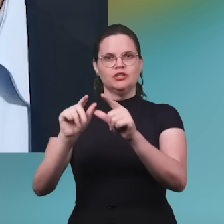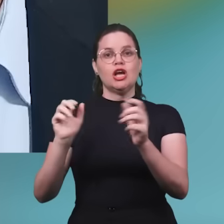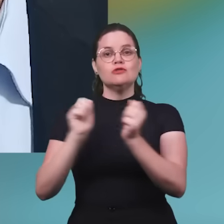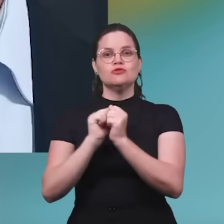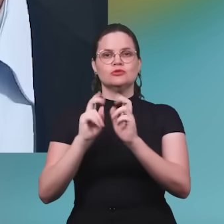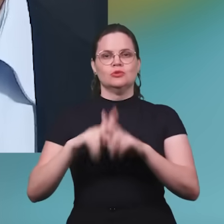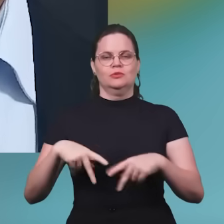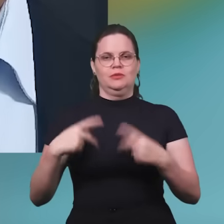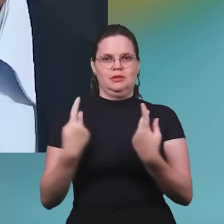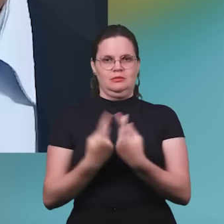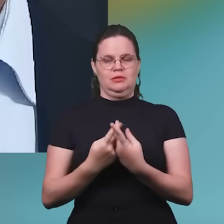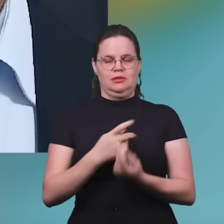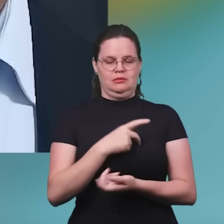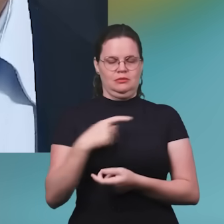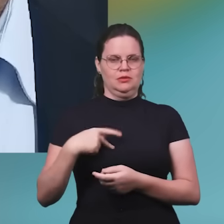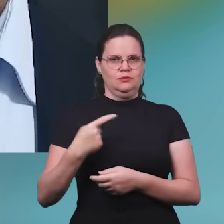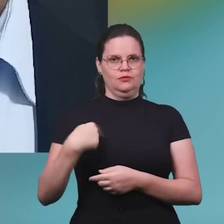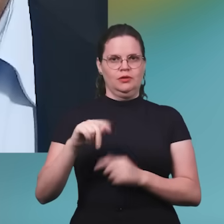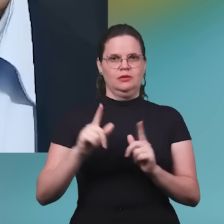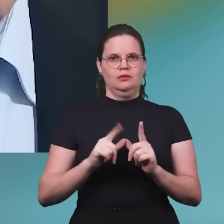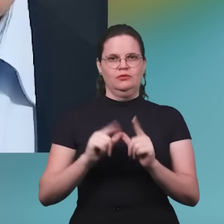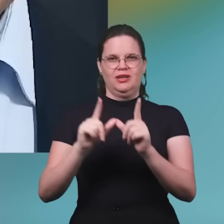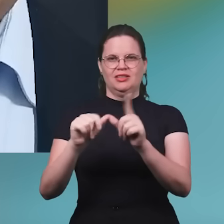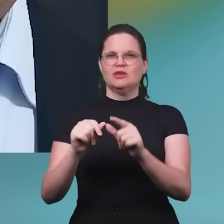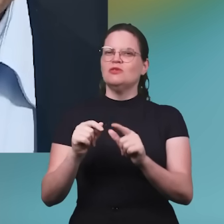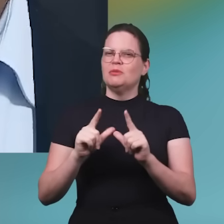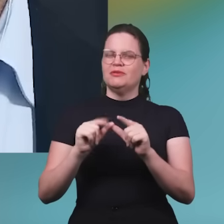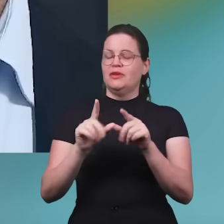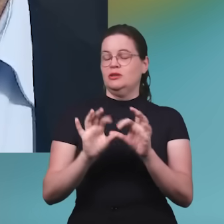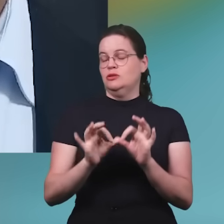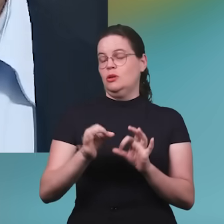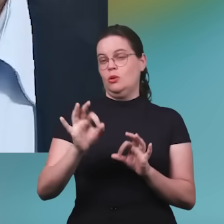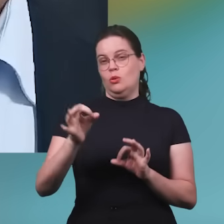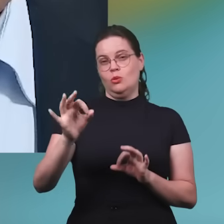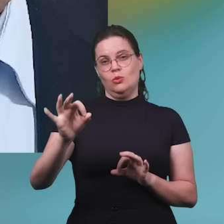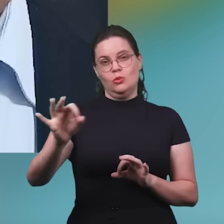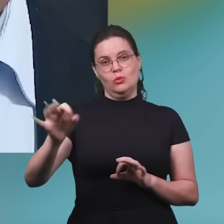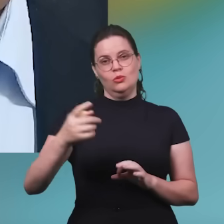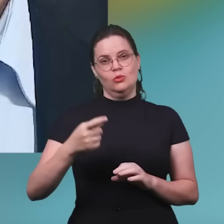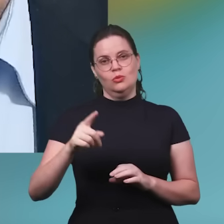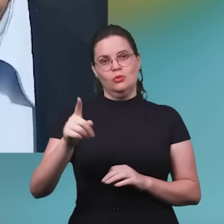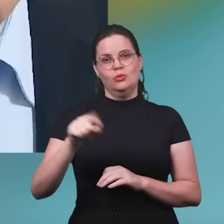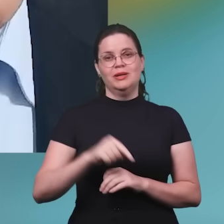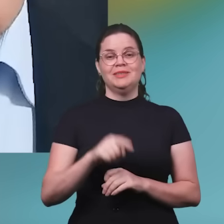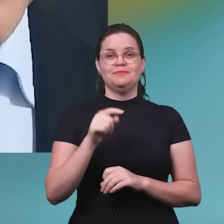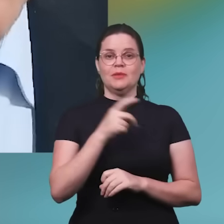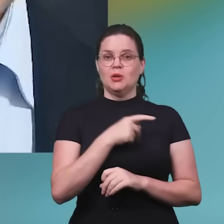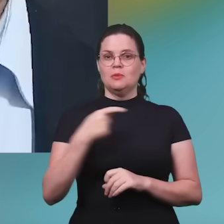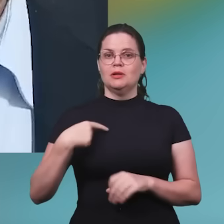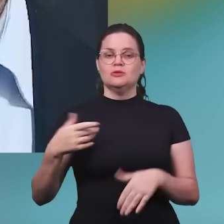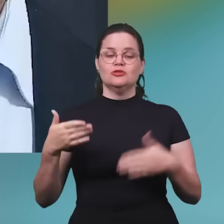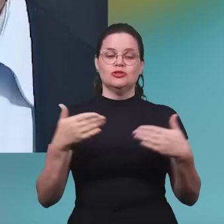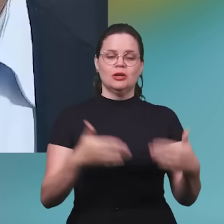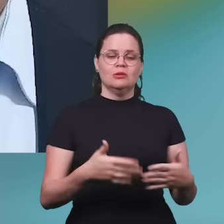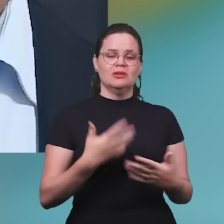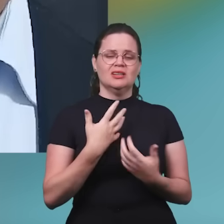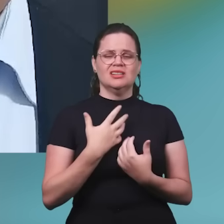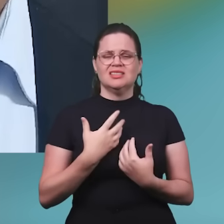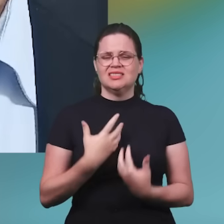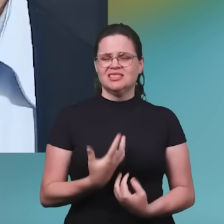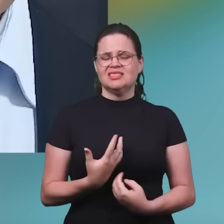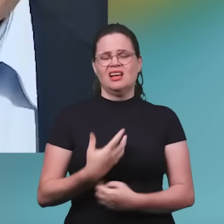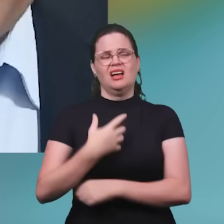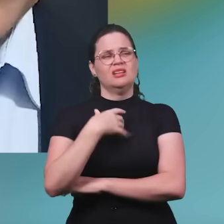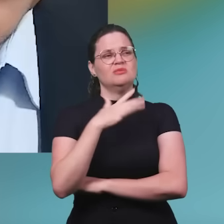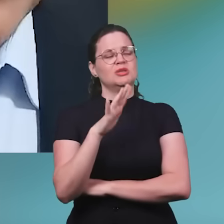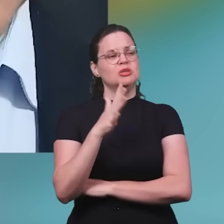inclusive, e foi uma viagem longa, e ele chegou muito cansado.